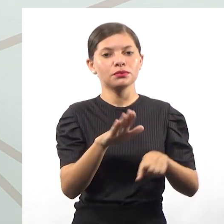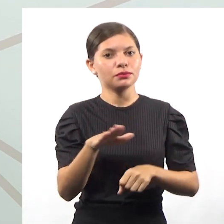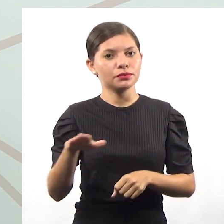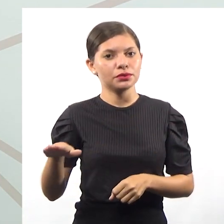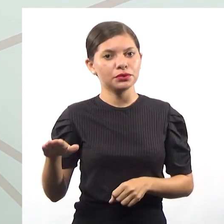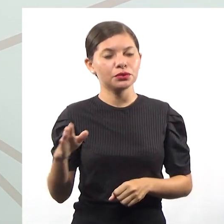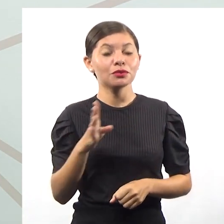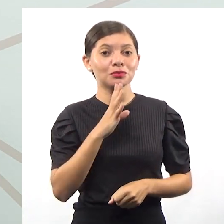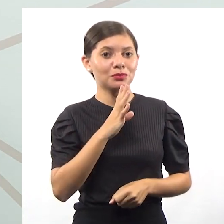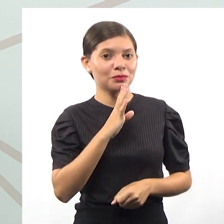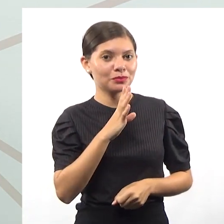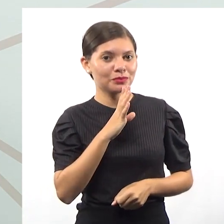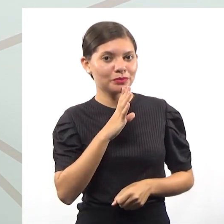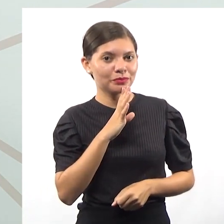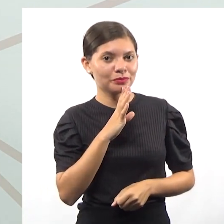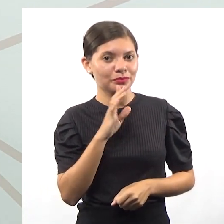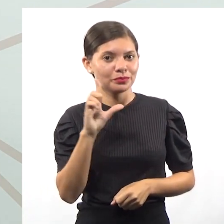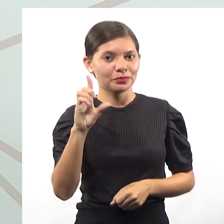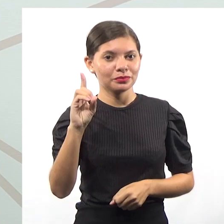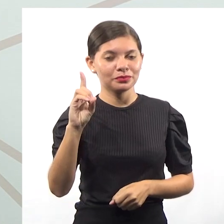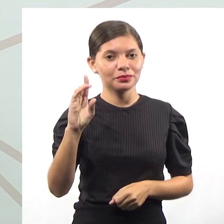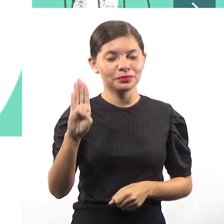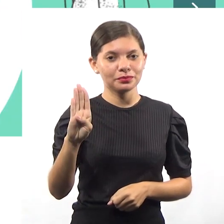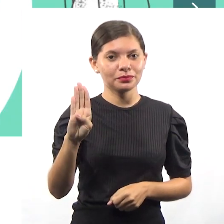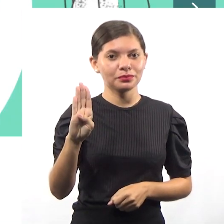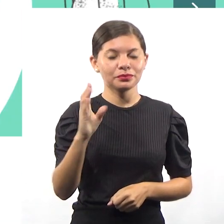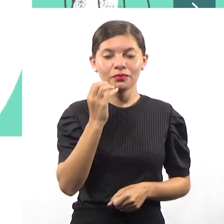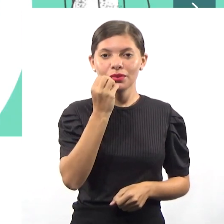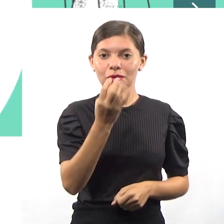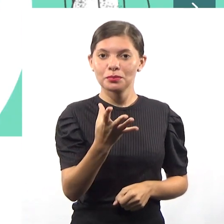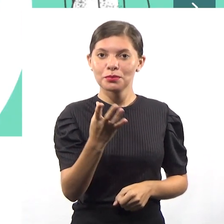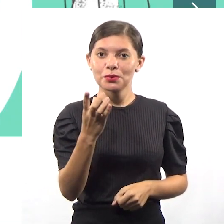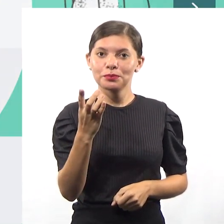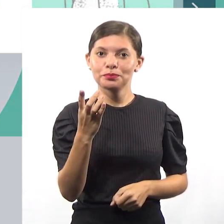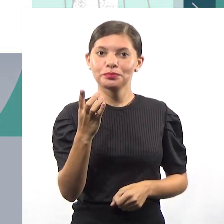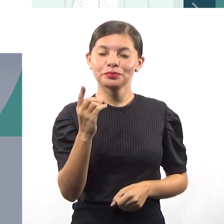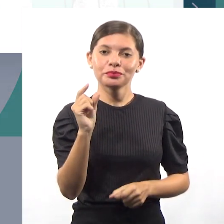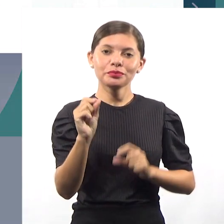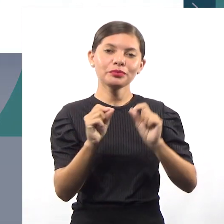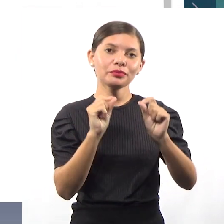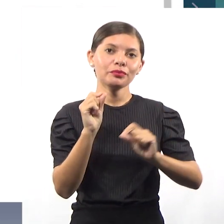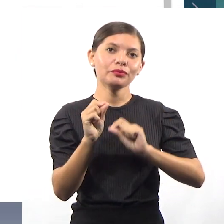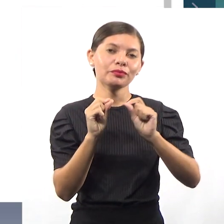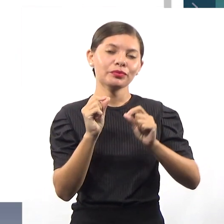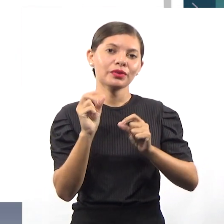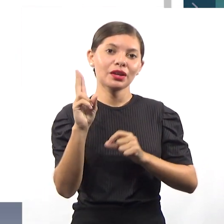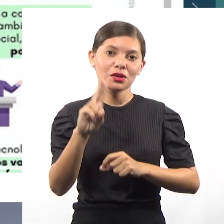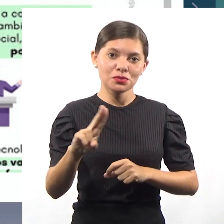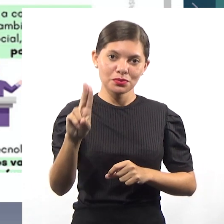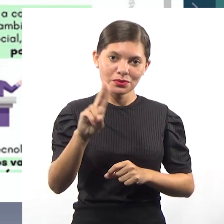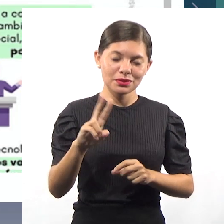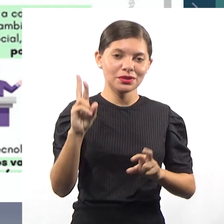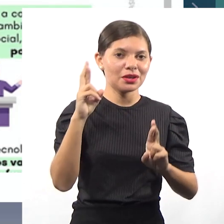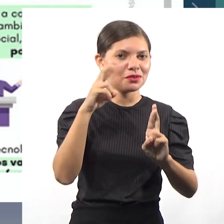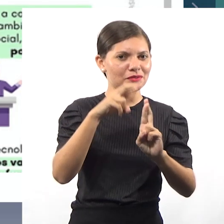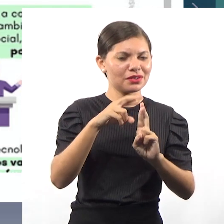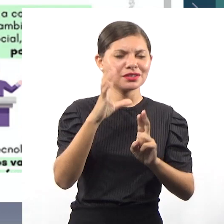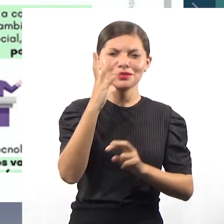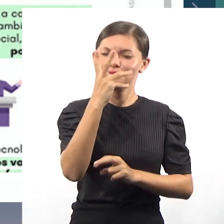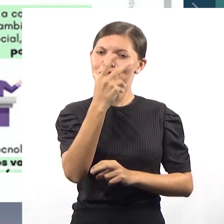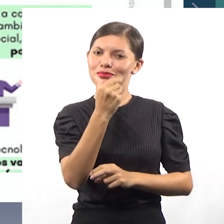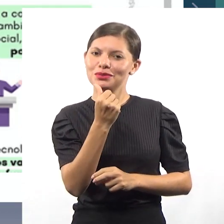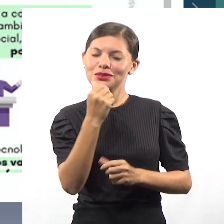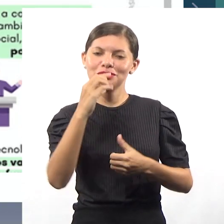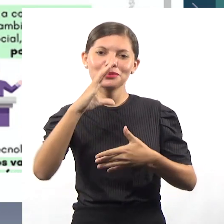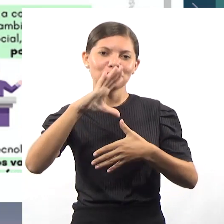a LDB prevê para o ensino fundamental? Bom, a LDB prevê aí, usando, né, nossa referência aqui tão